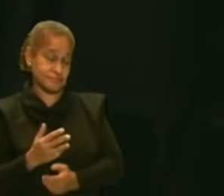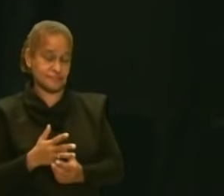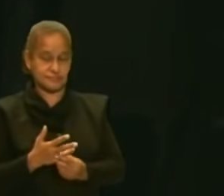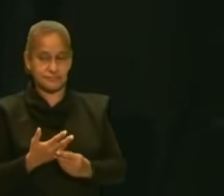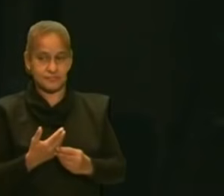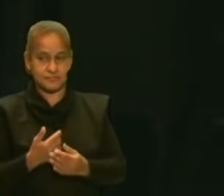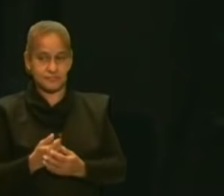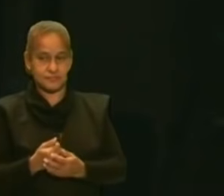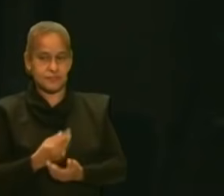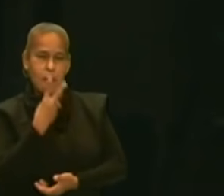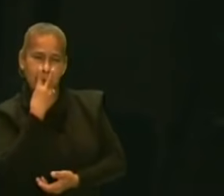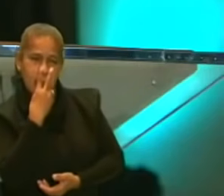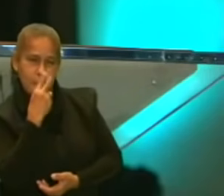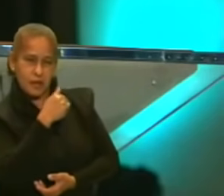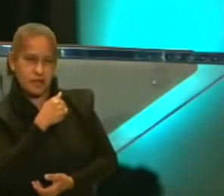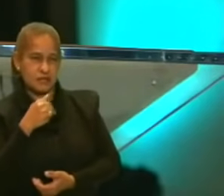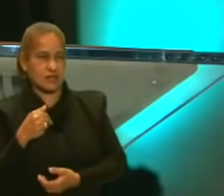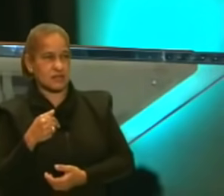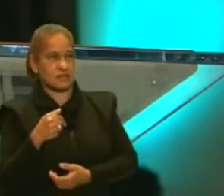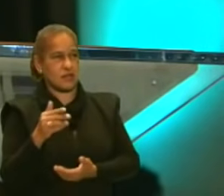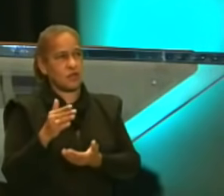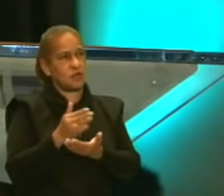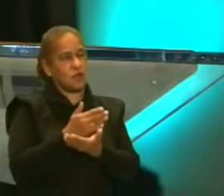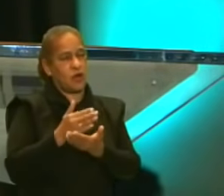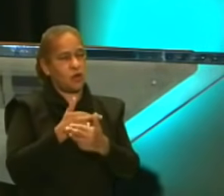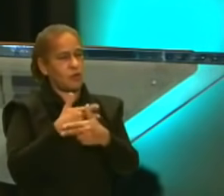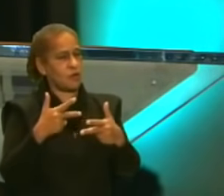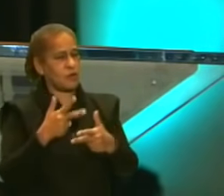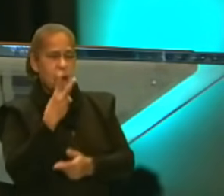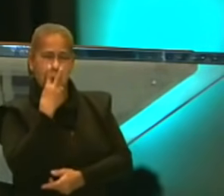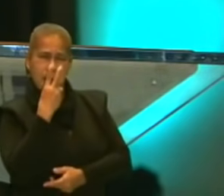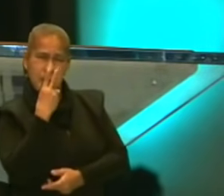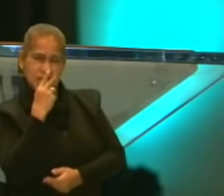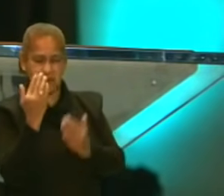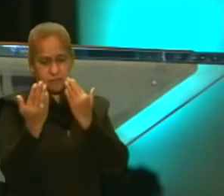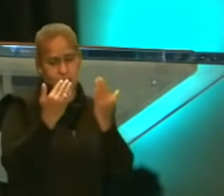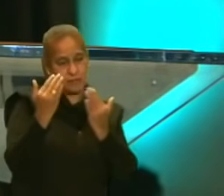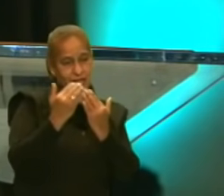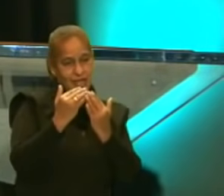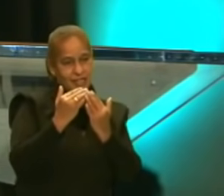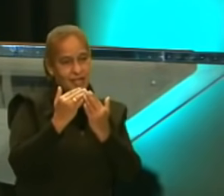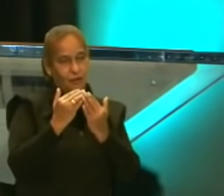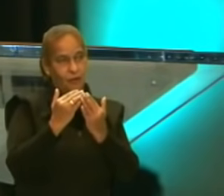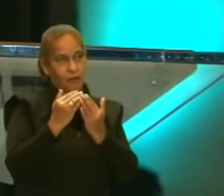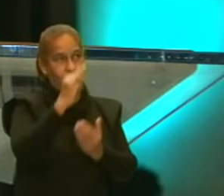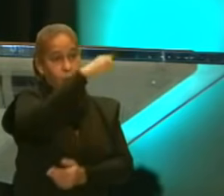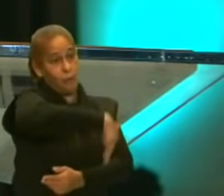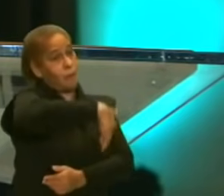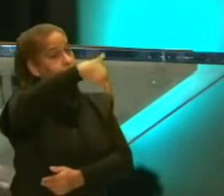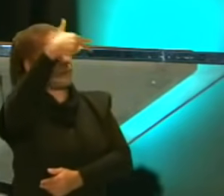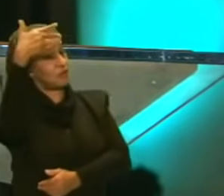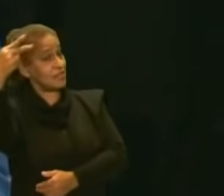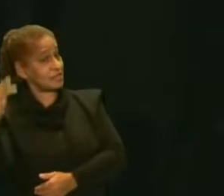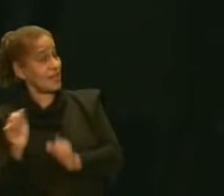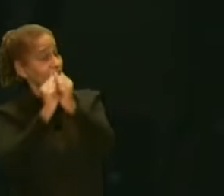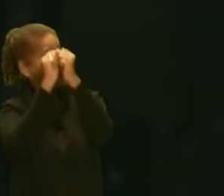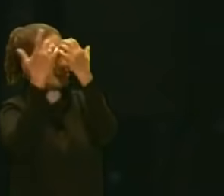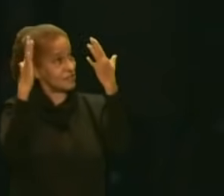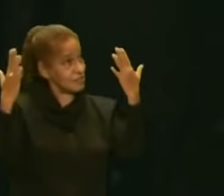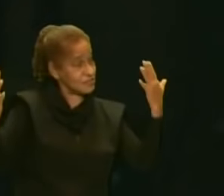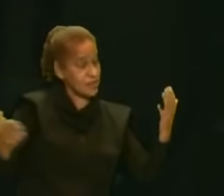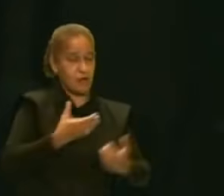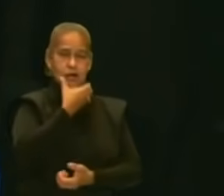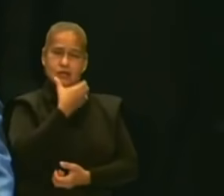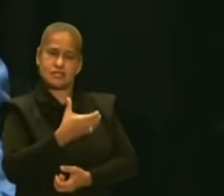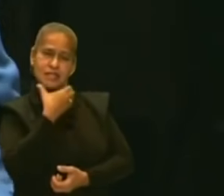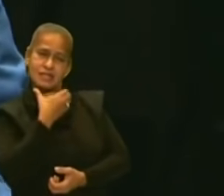coisa parecida com a celebração do Natal, para que comemorar a quebra da influência da igreja